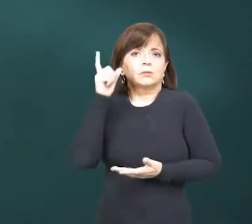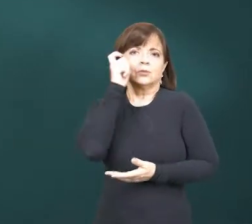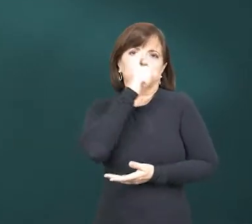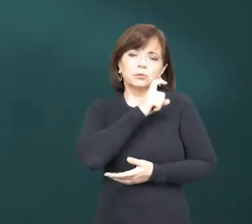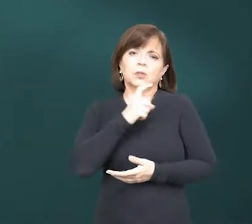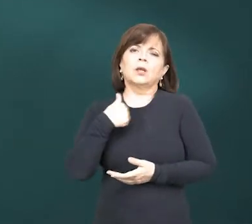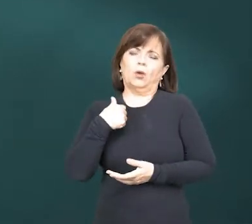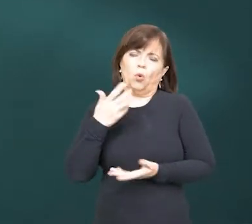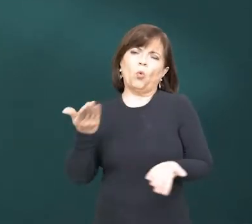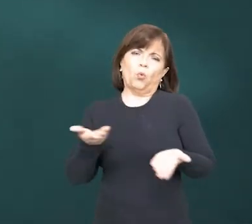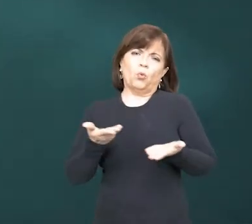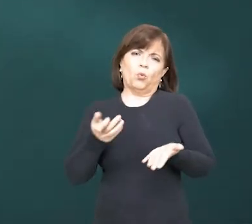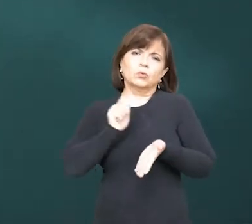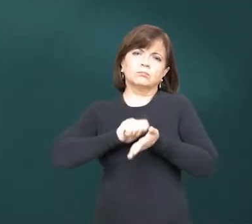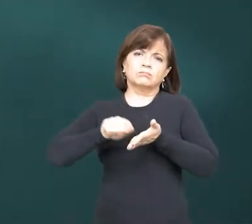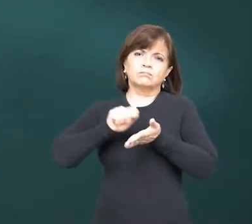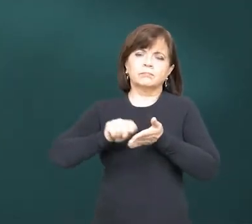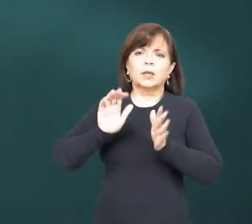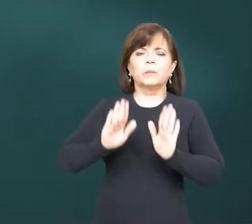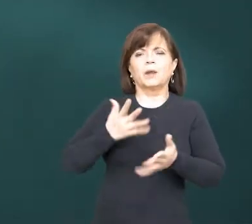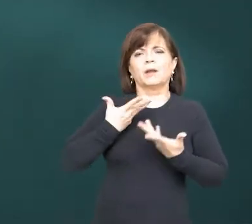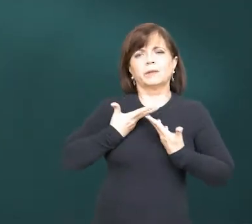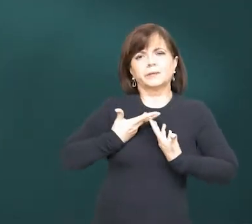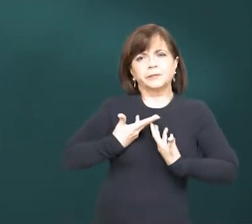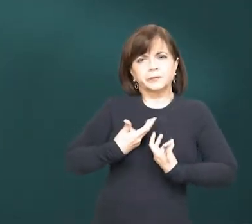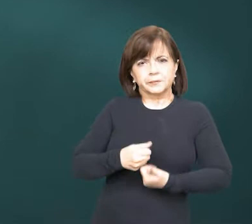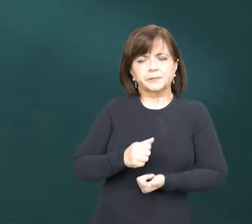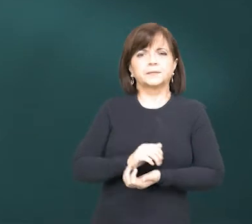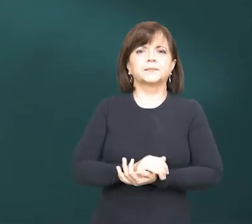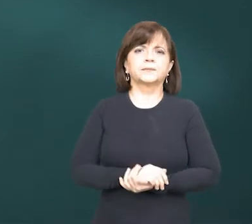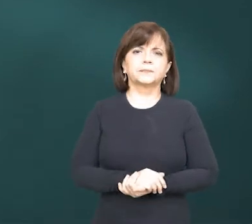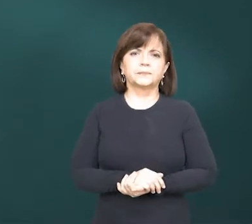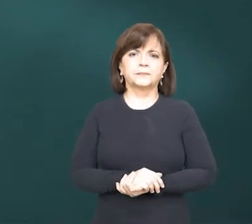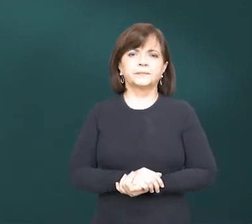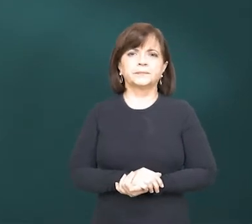escrevo, mas canso.